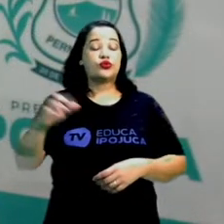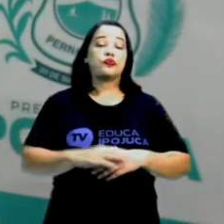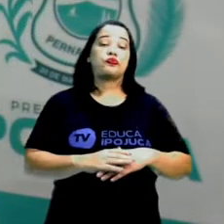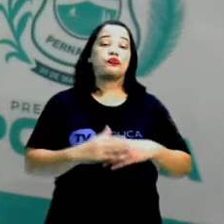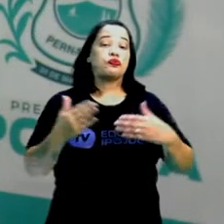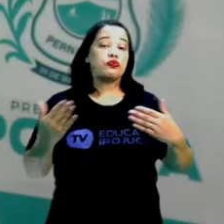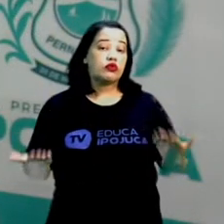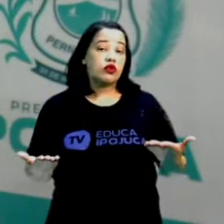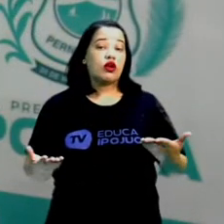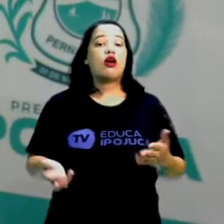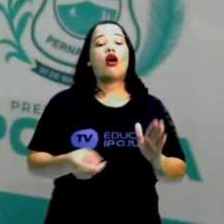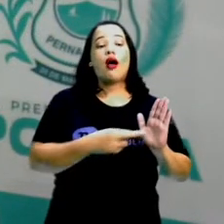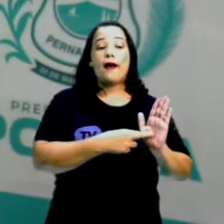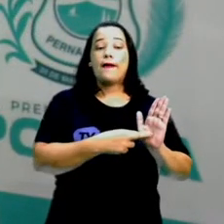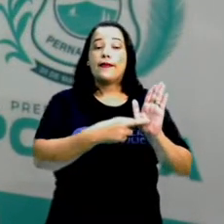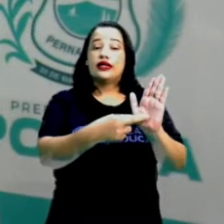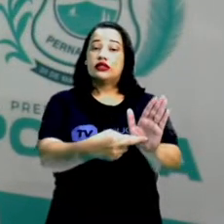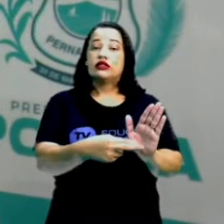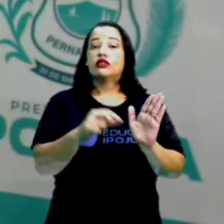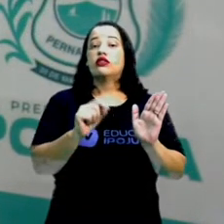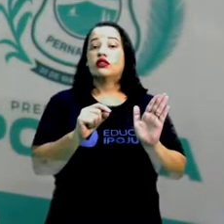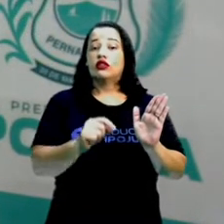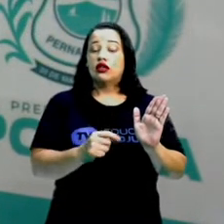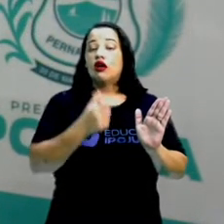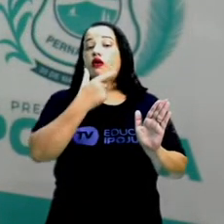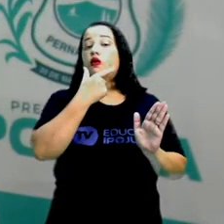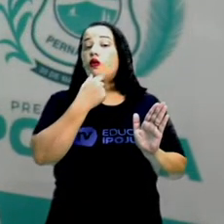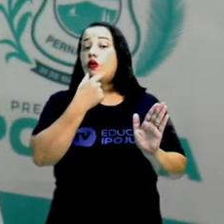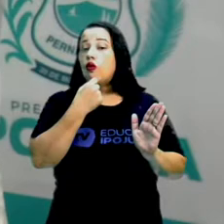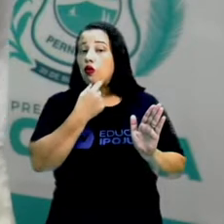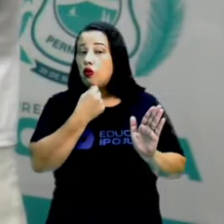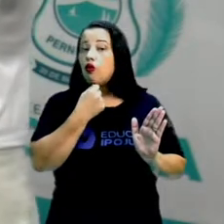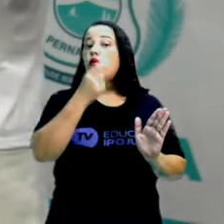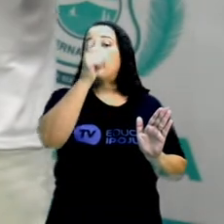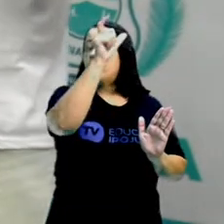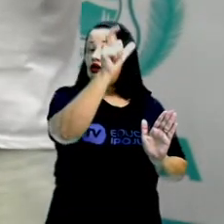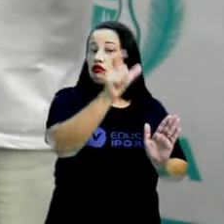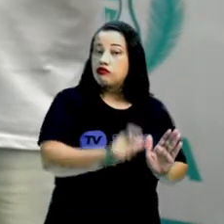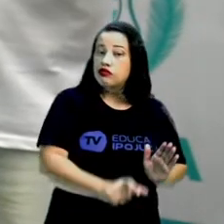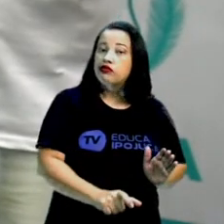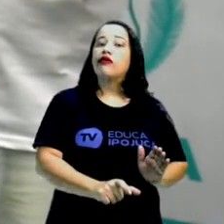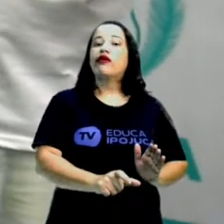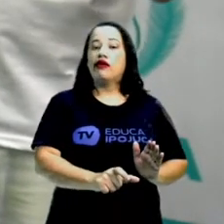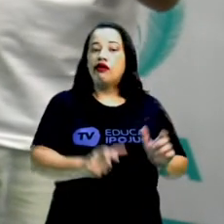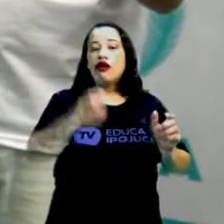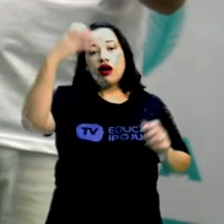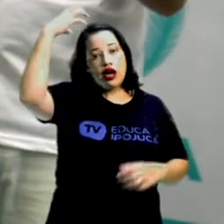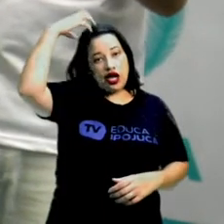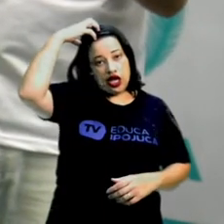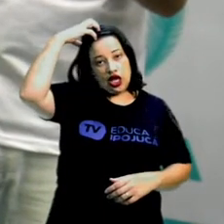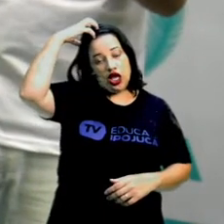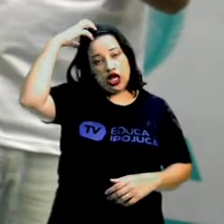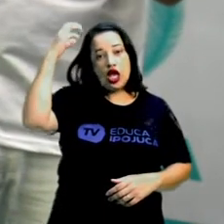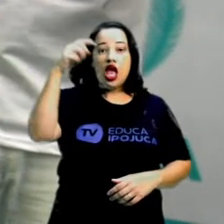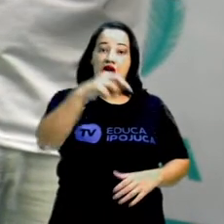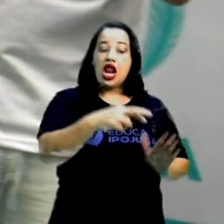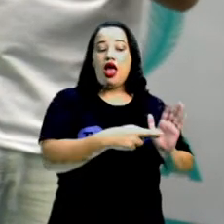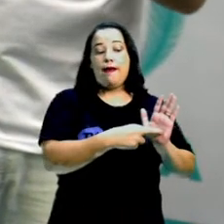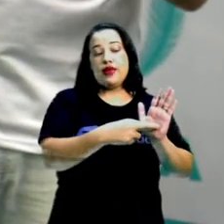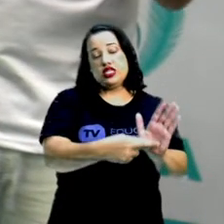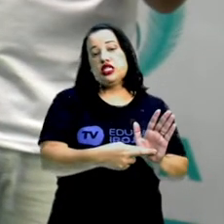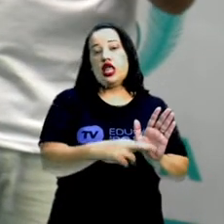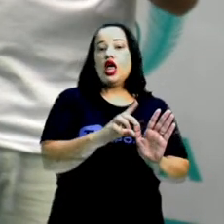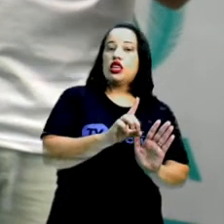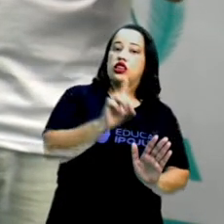tinha como representante o rei. O rei, ele era um representante de Deus na terra, tá certo? Então, por